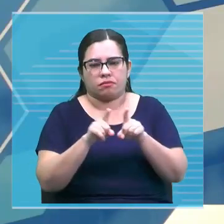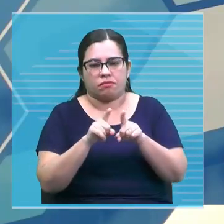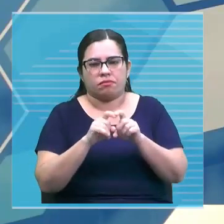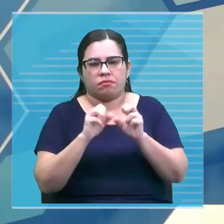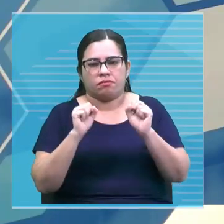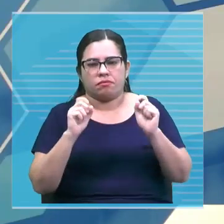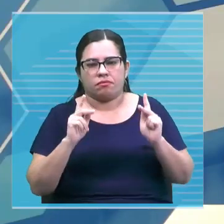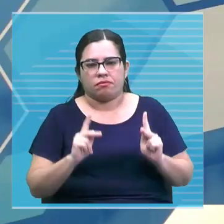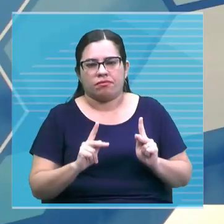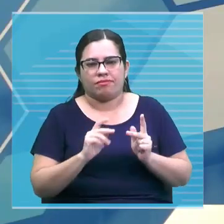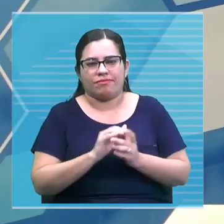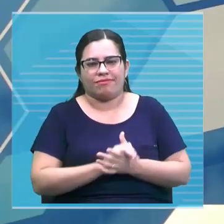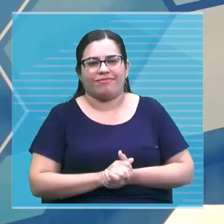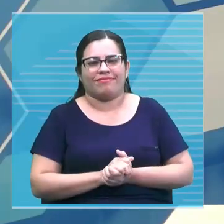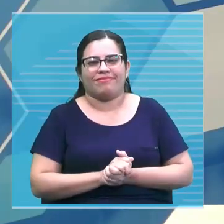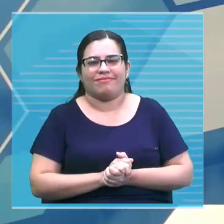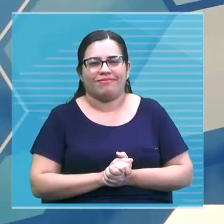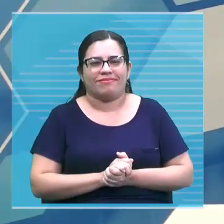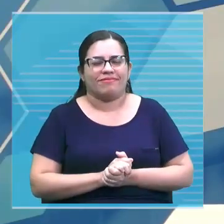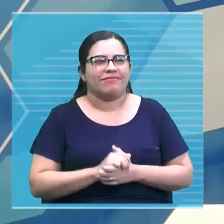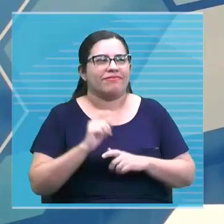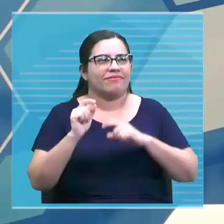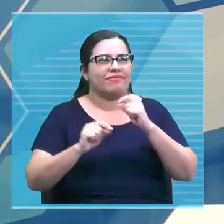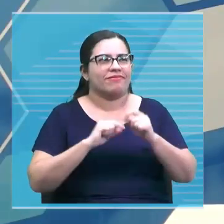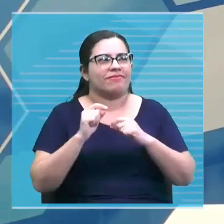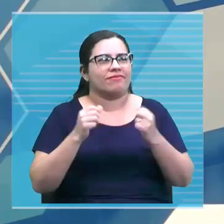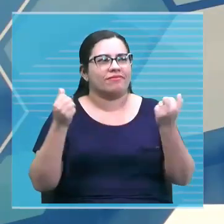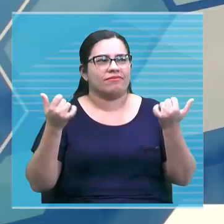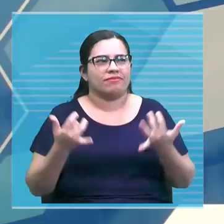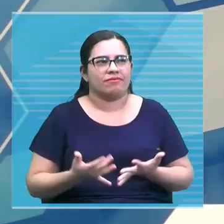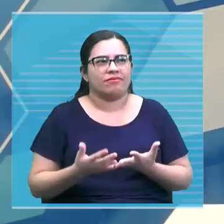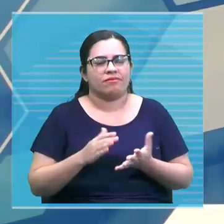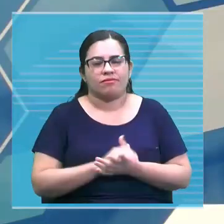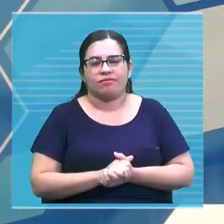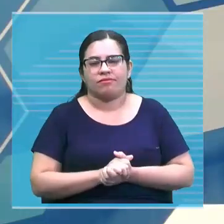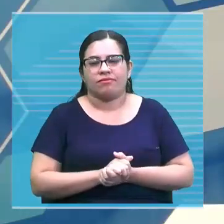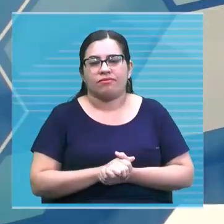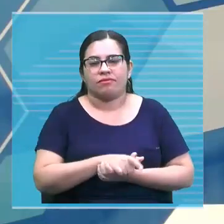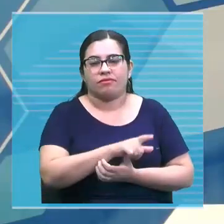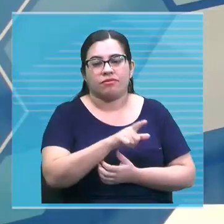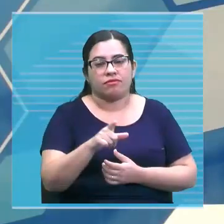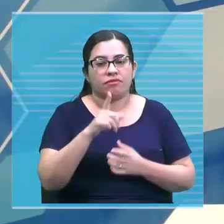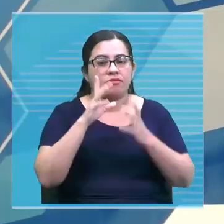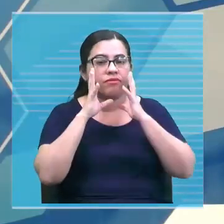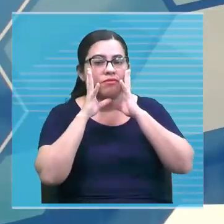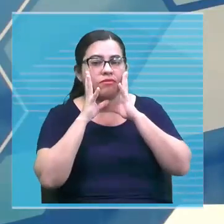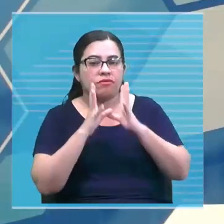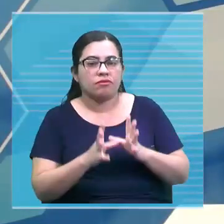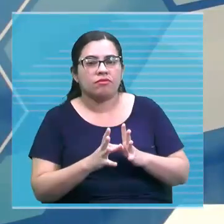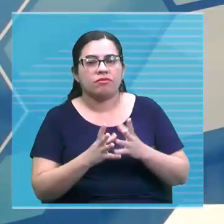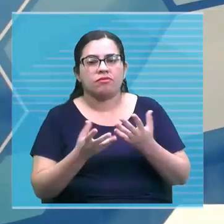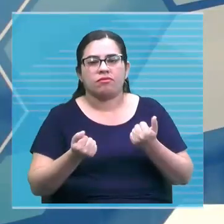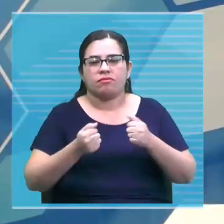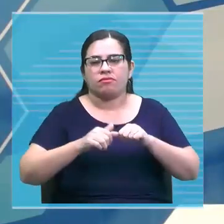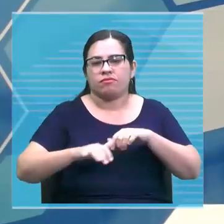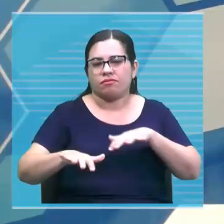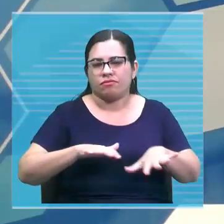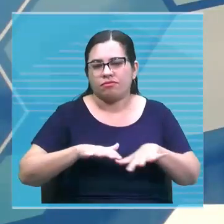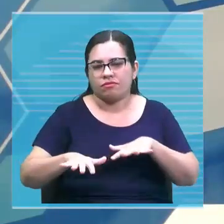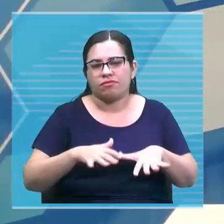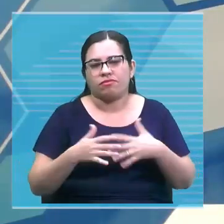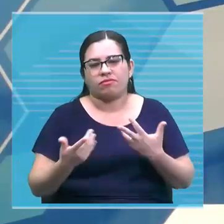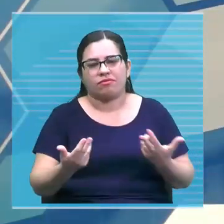beleza lá no alto-falante você vai observar o mesmo movimento até